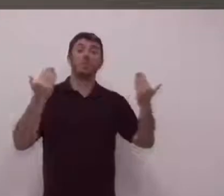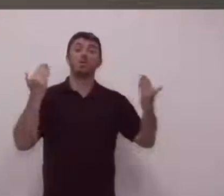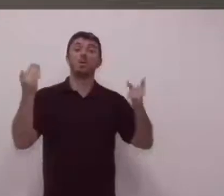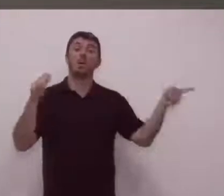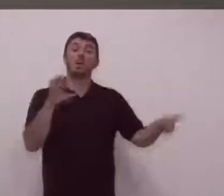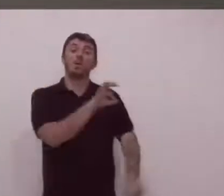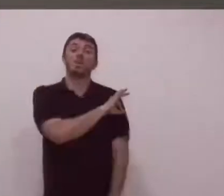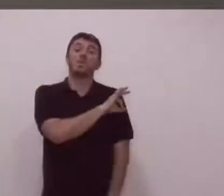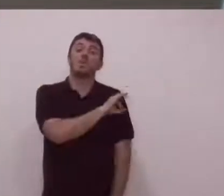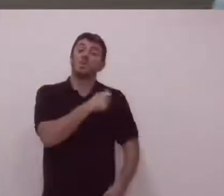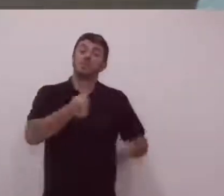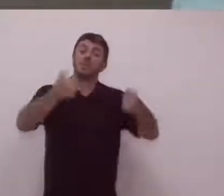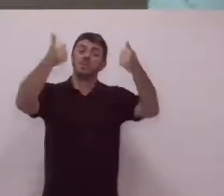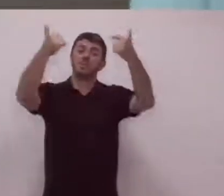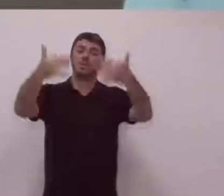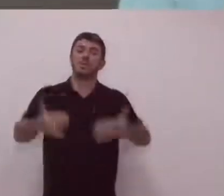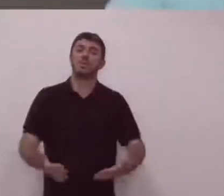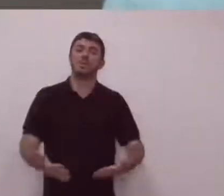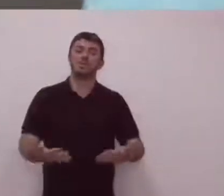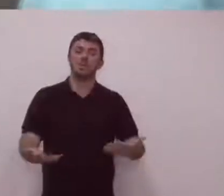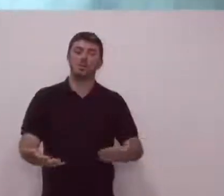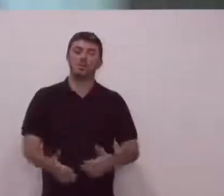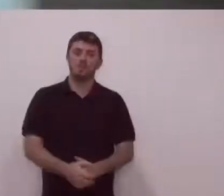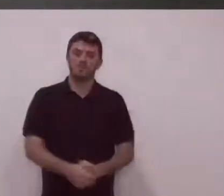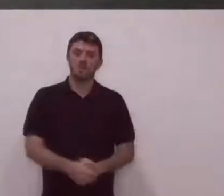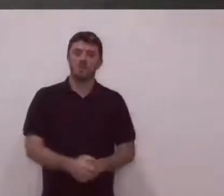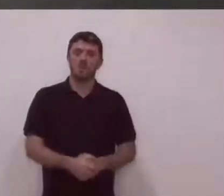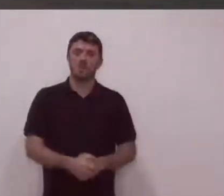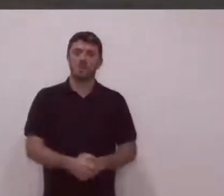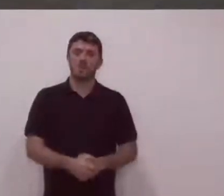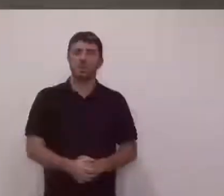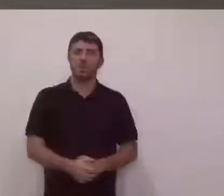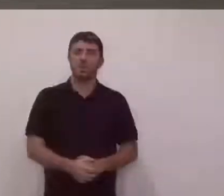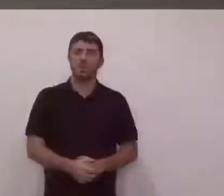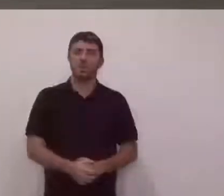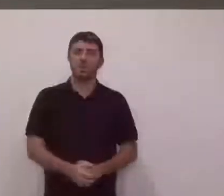vontade de ajudar de fazer algo em prol da polícia militar